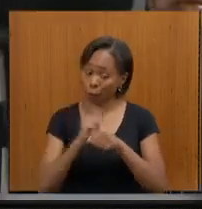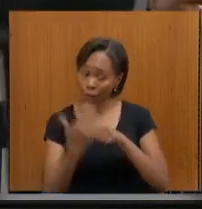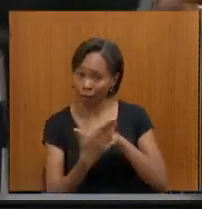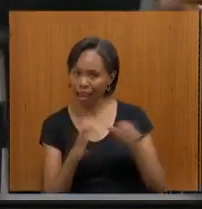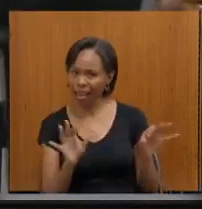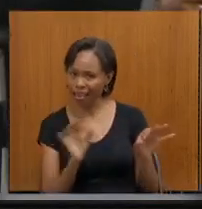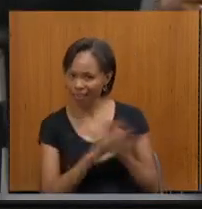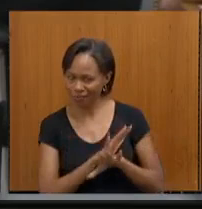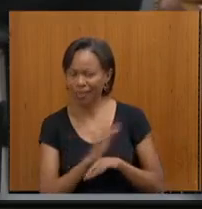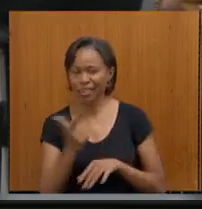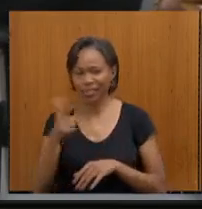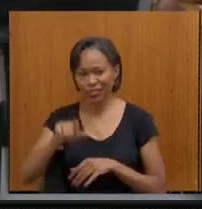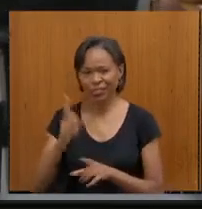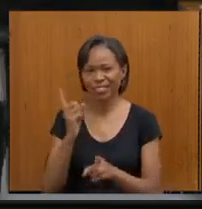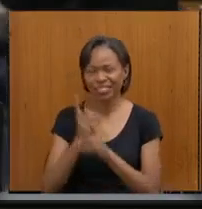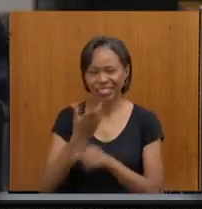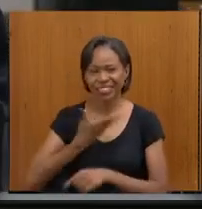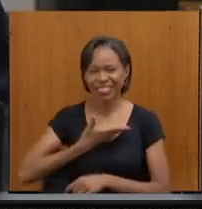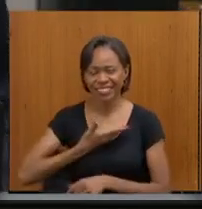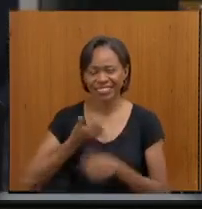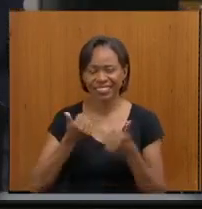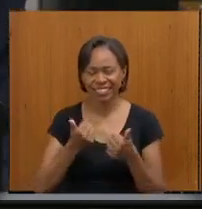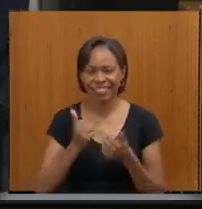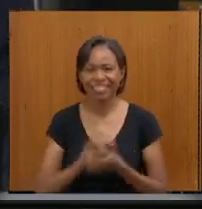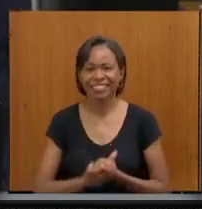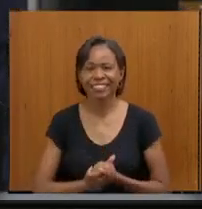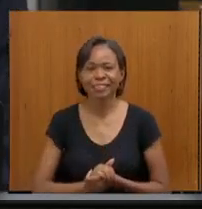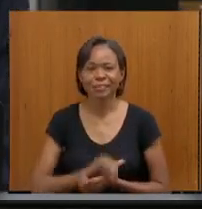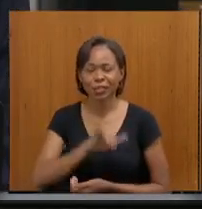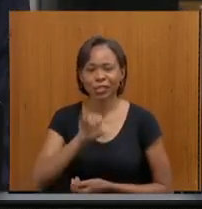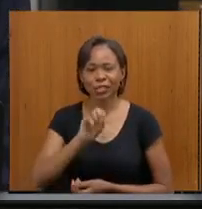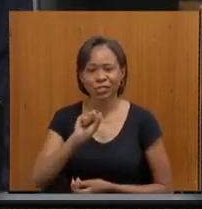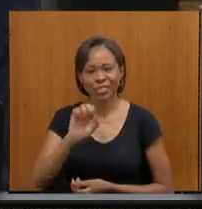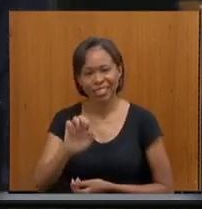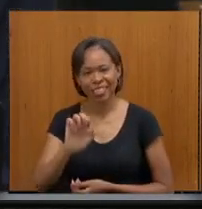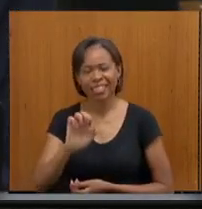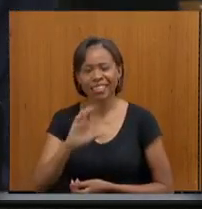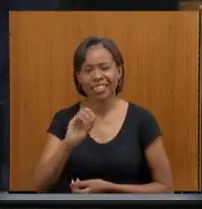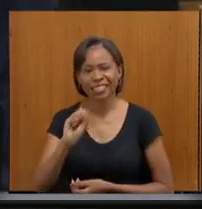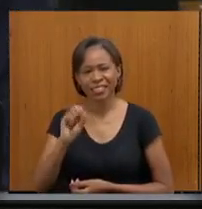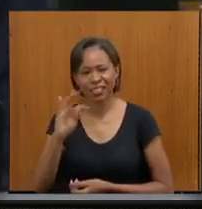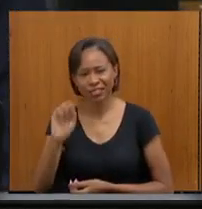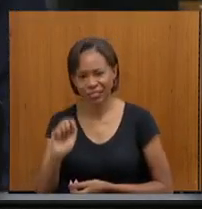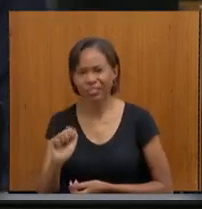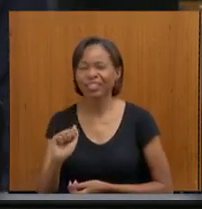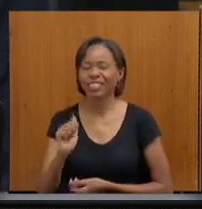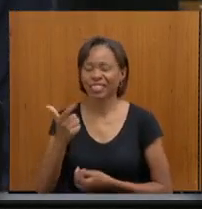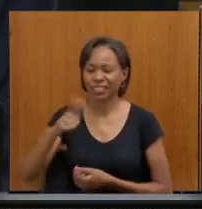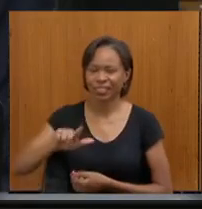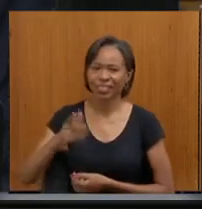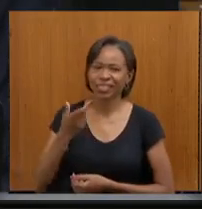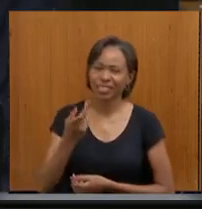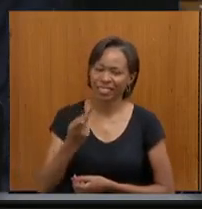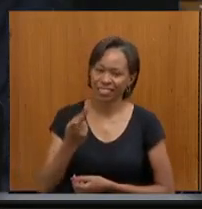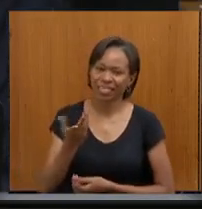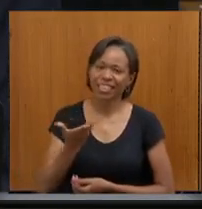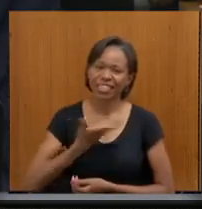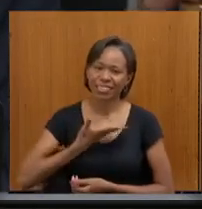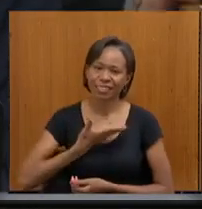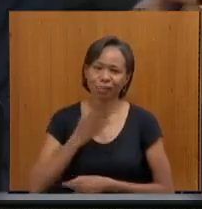do senhor José da Costa para Quem posta me ajudar Minas Gerais e o Brasil Obrigado aí